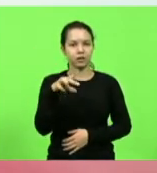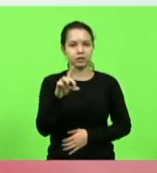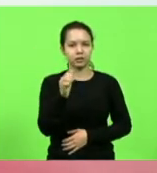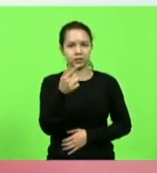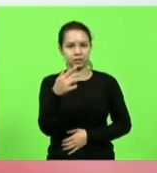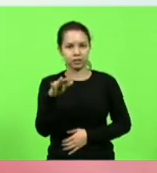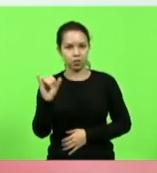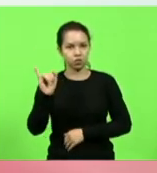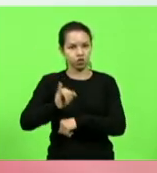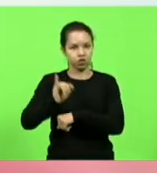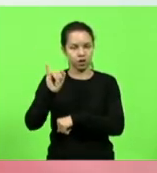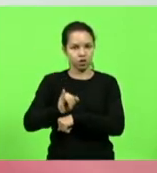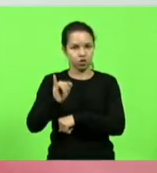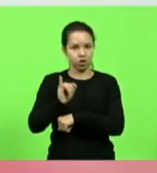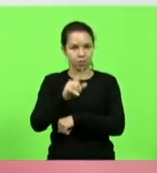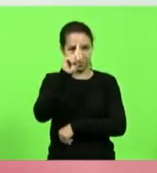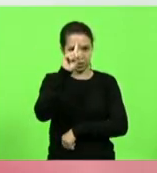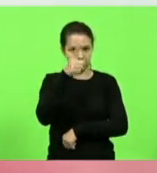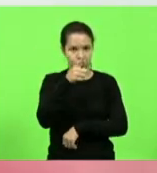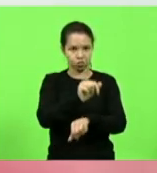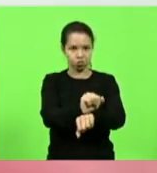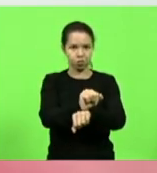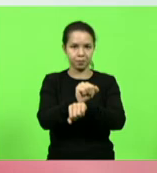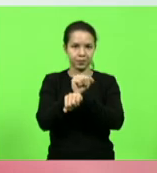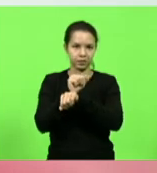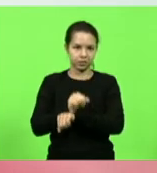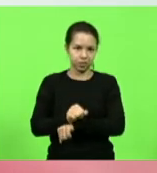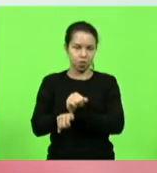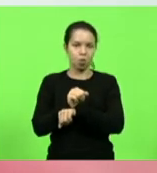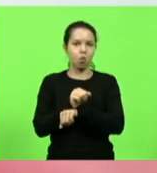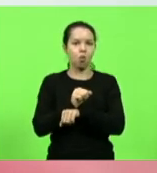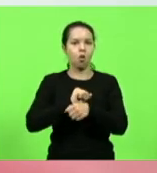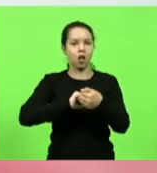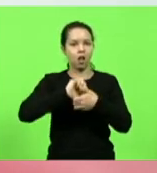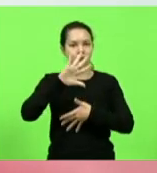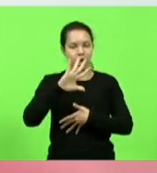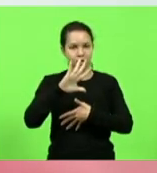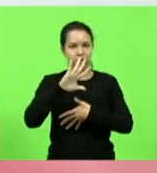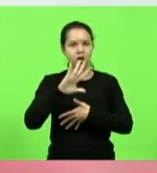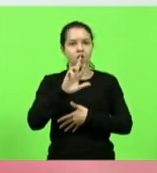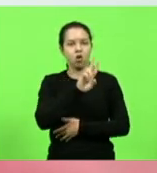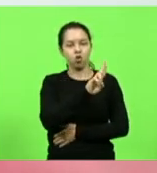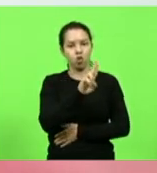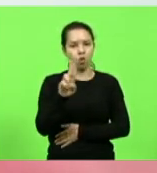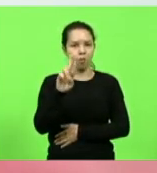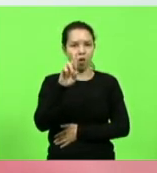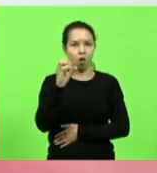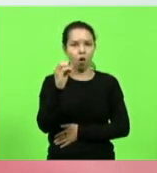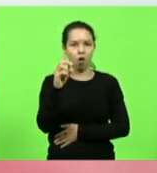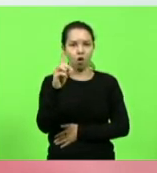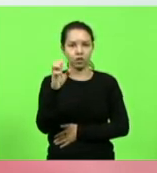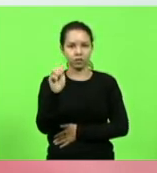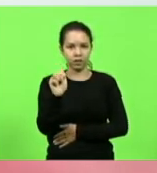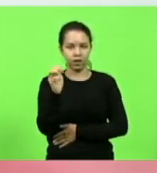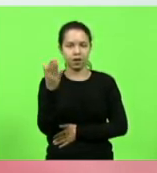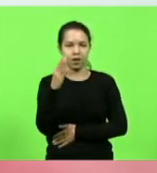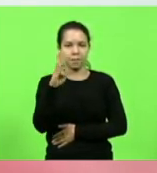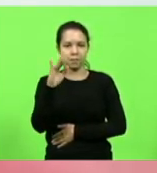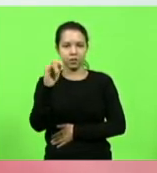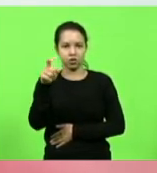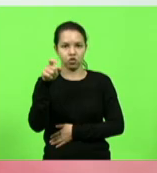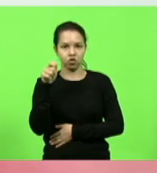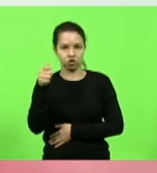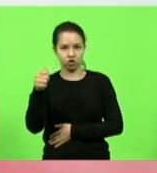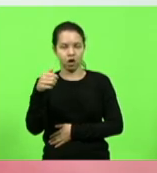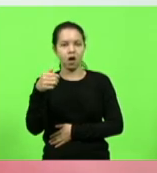ordenando a suspensão da live de lançamento intitulada Roda Bicha, que se realizaria no sábado, dia